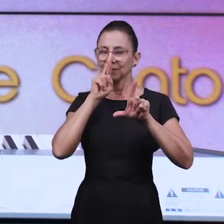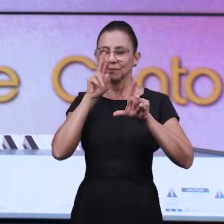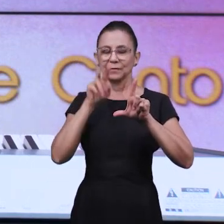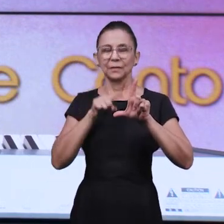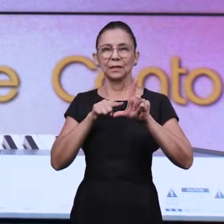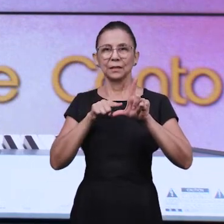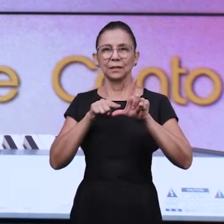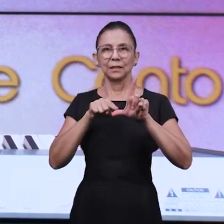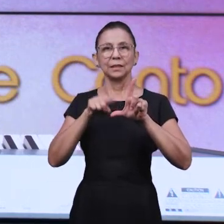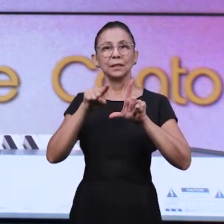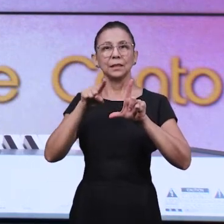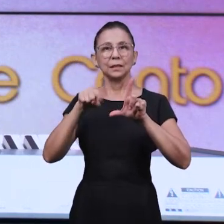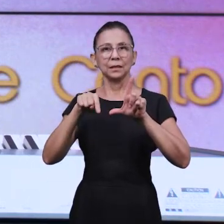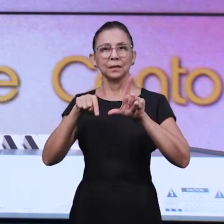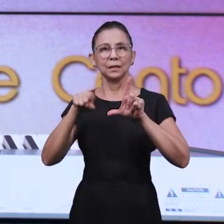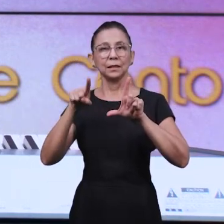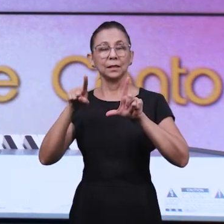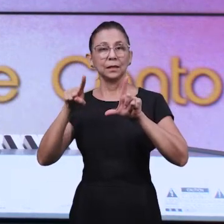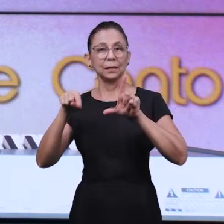Inspirou.